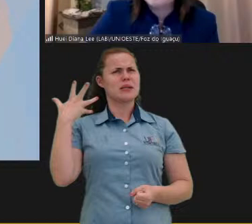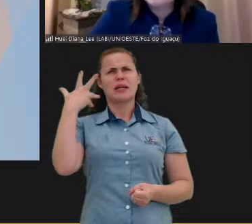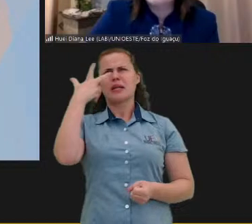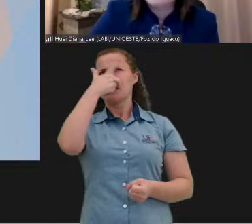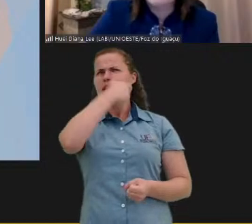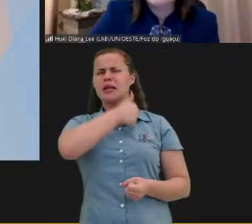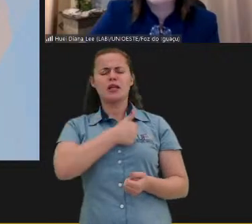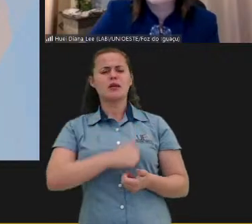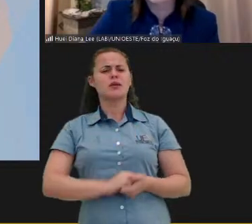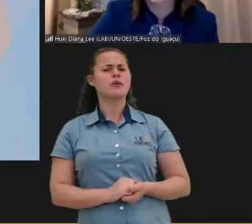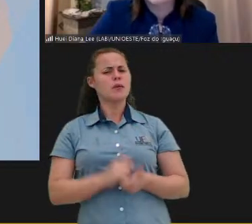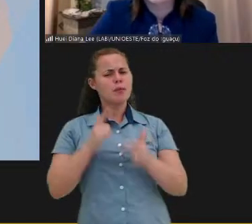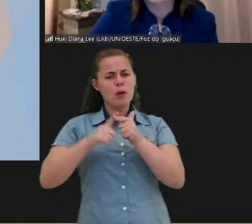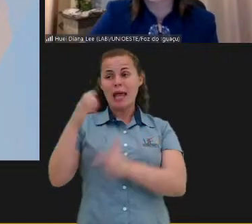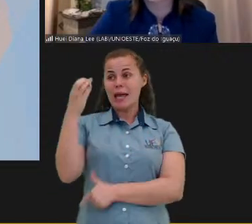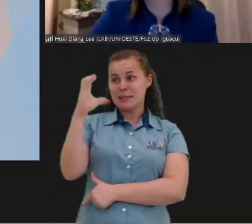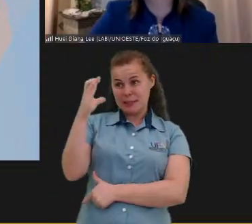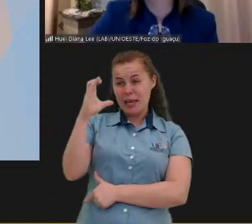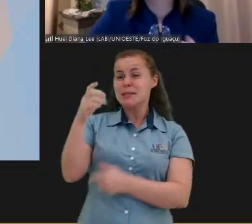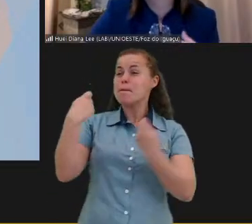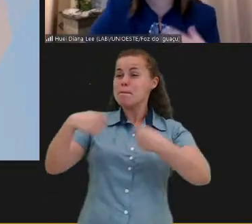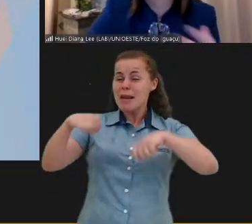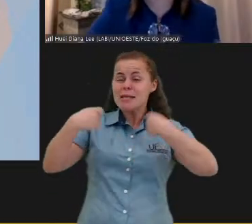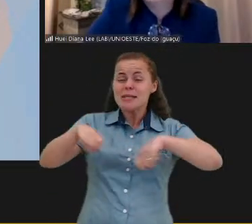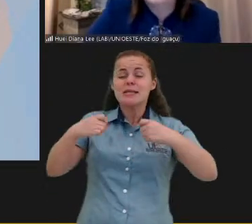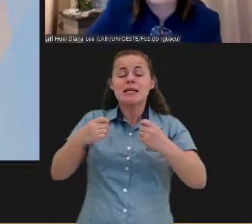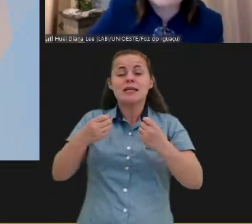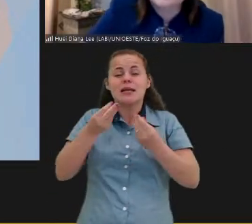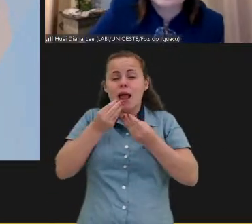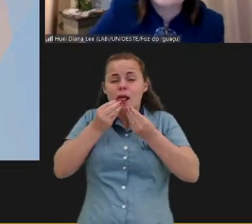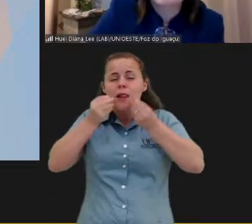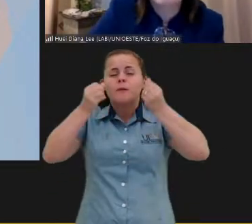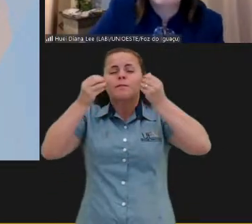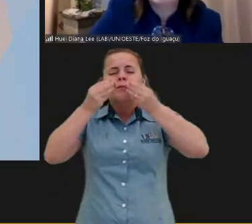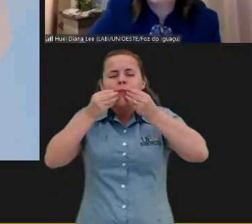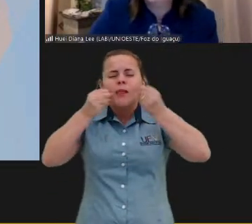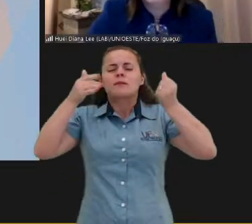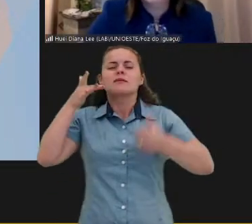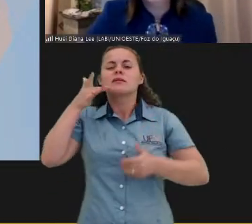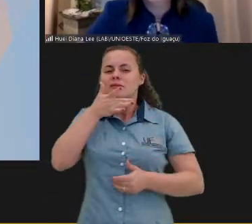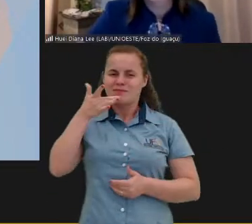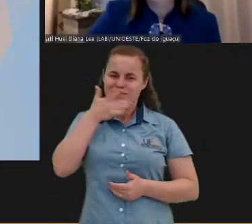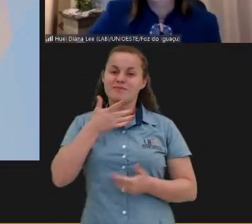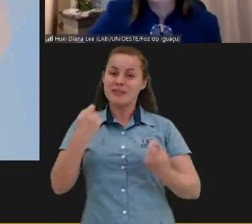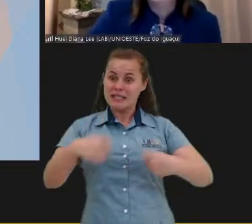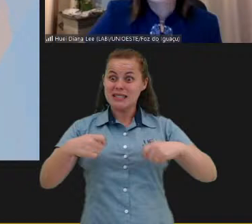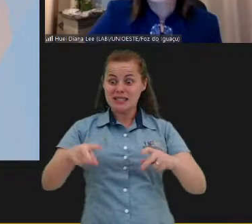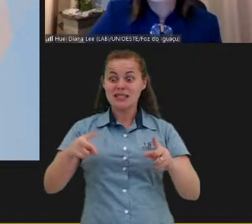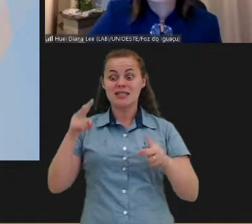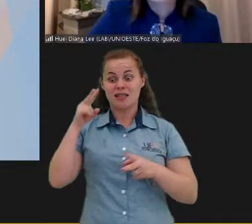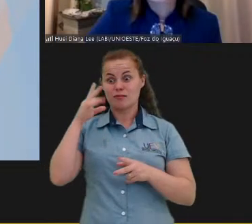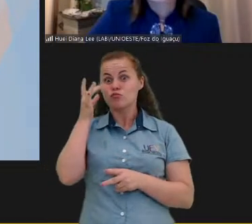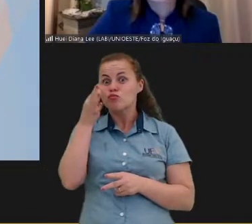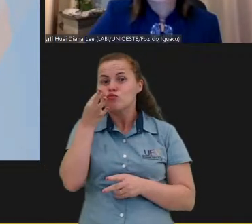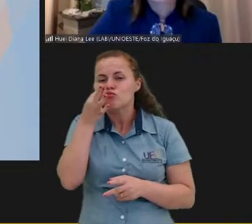a ciência deve ser saboreada, a ciência tem que ser apreciada, né? E